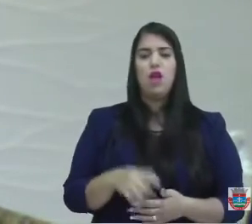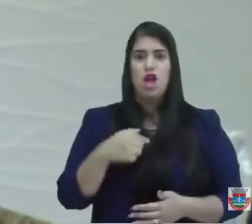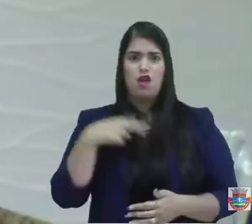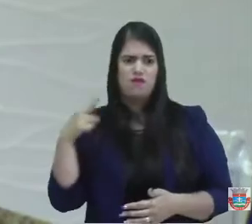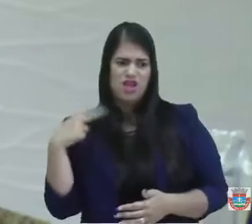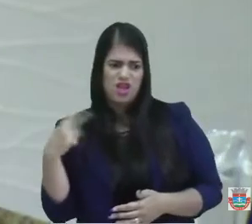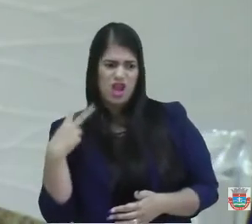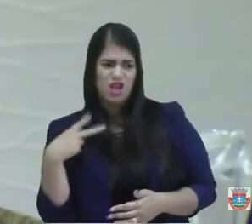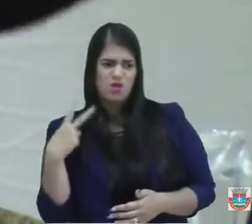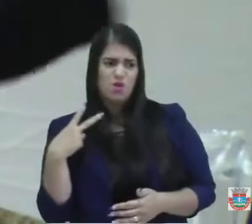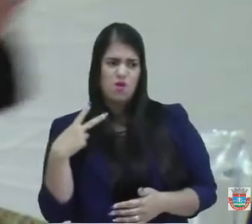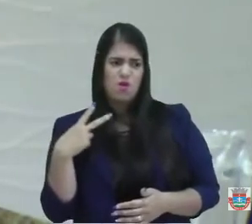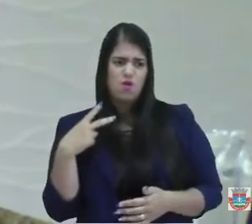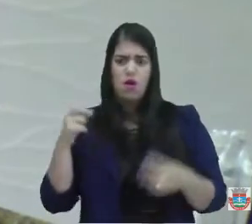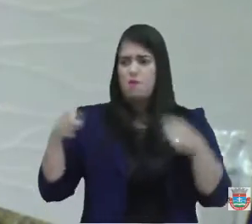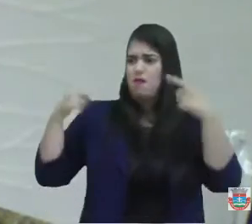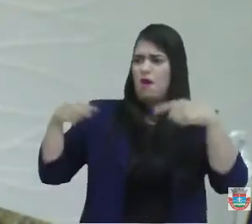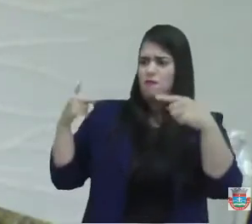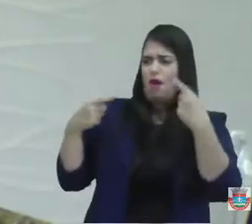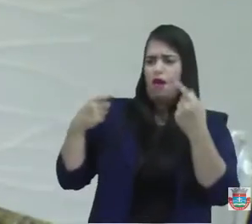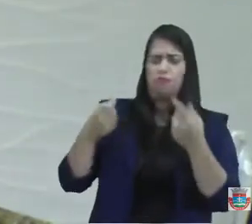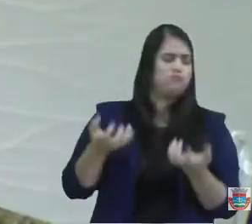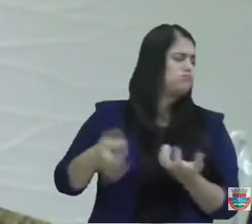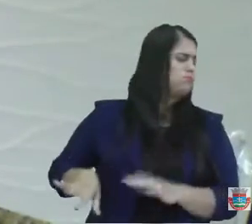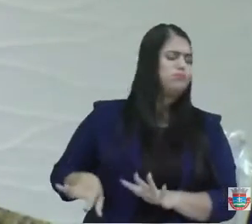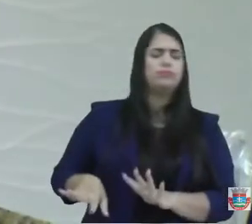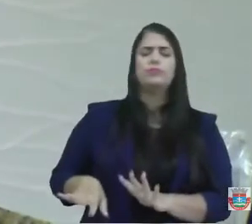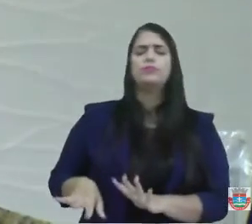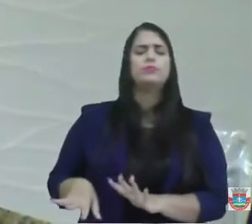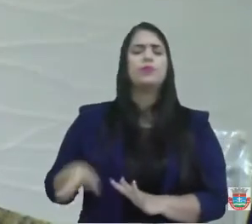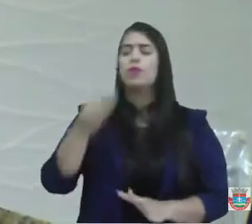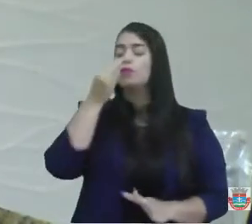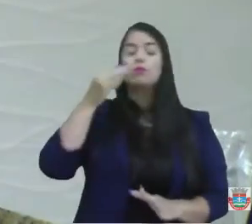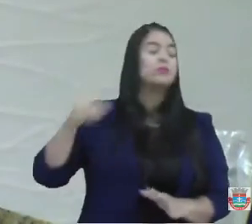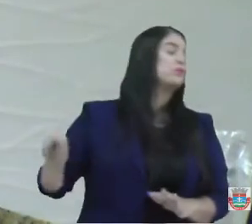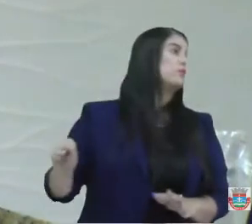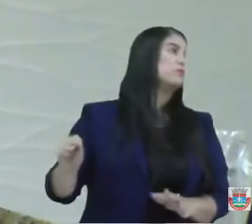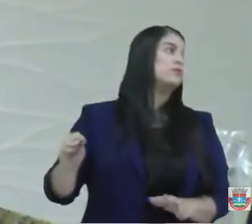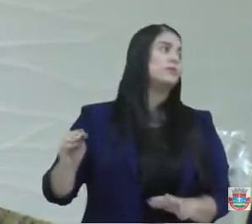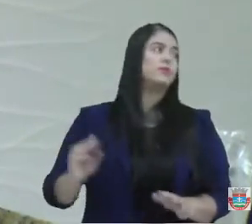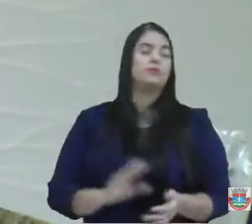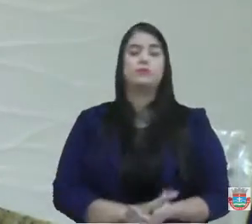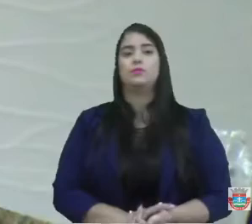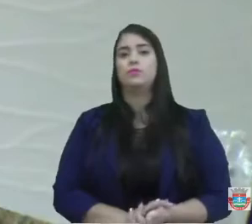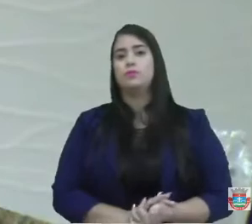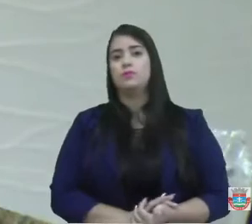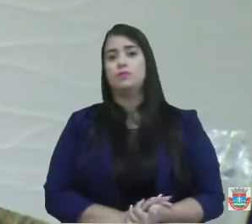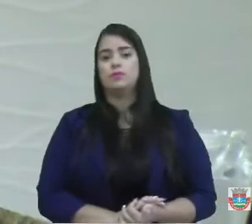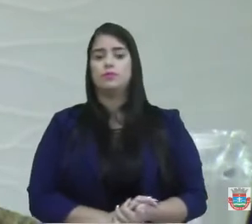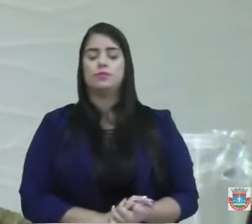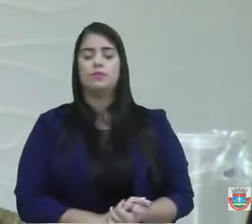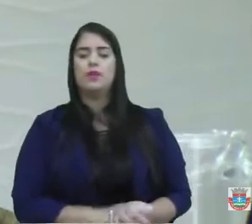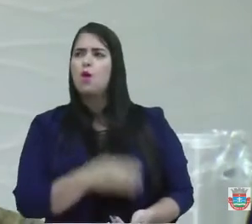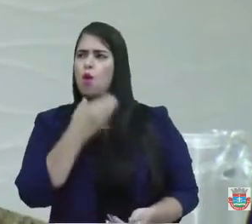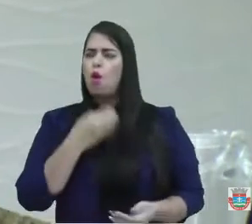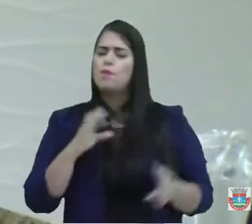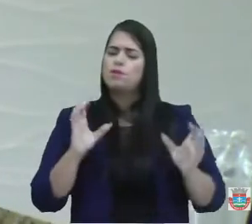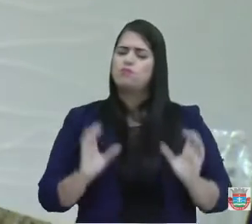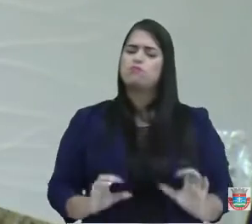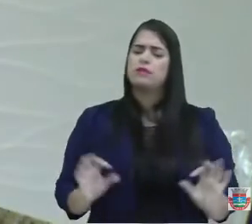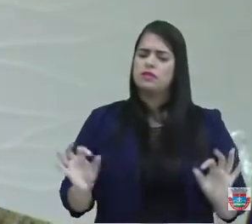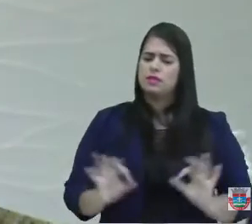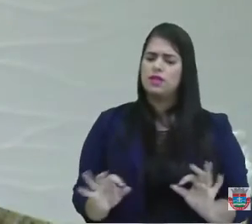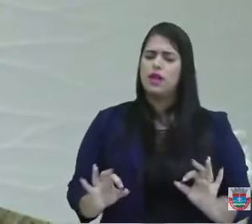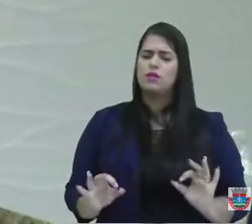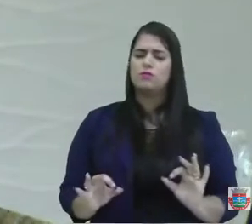não. Pode ser quem for. Se tiver alguma coisa, me procure para dizer na sua cara. Para você dizer na minha cara. Que quando um homem é homem, chega na cara do caba e